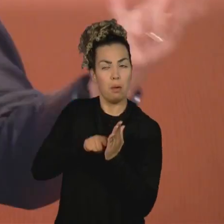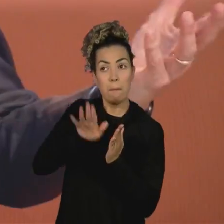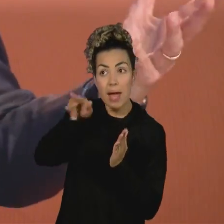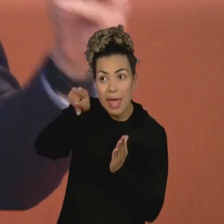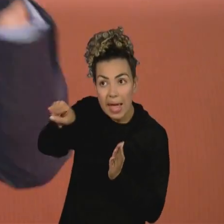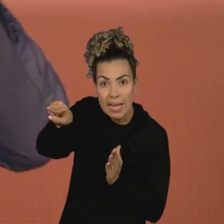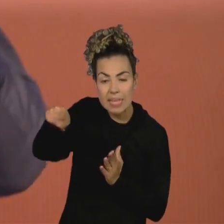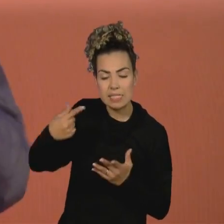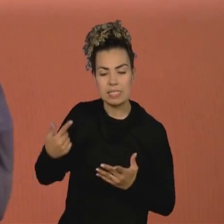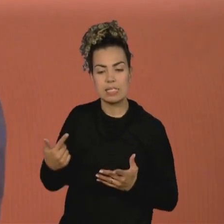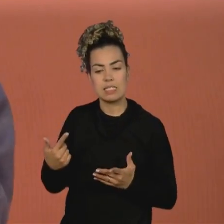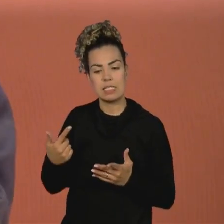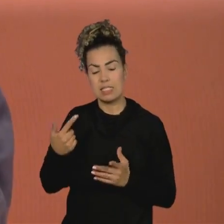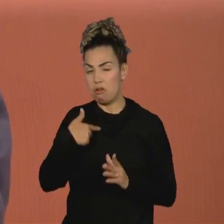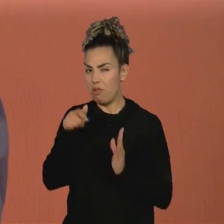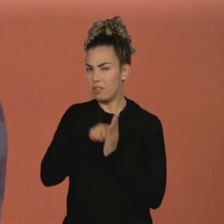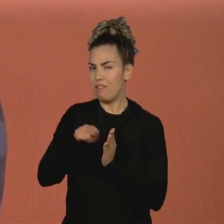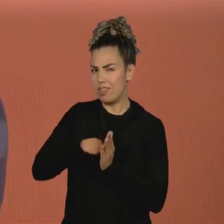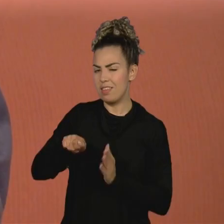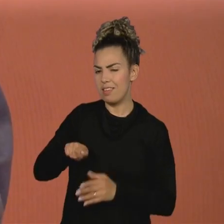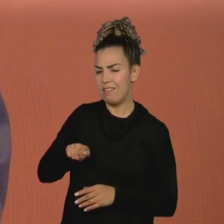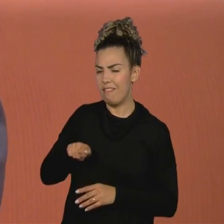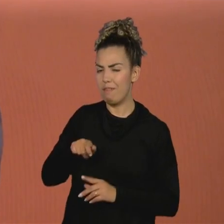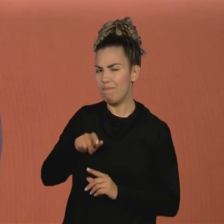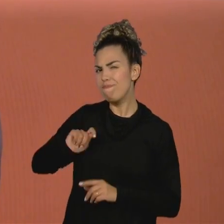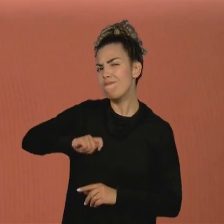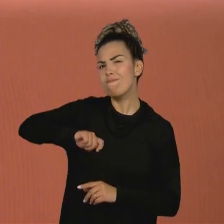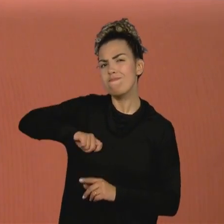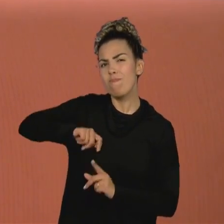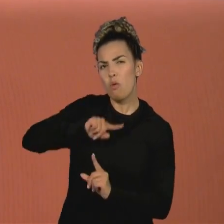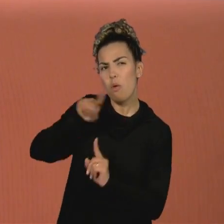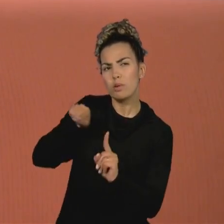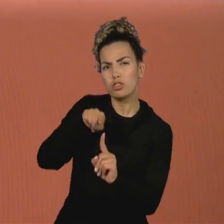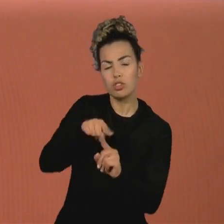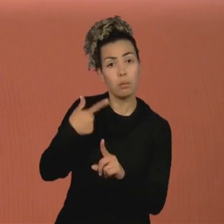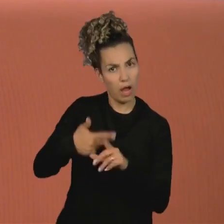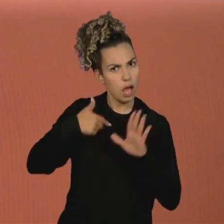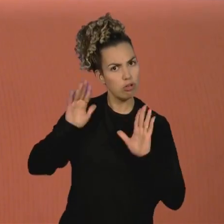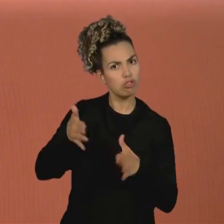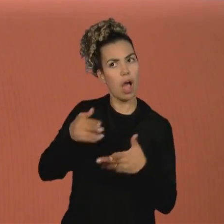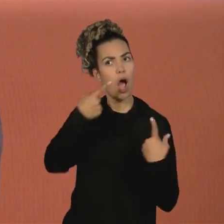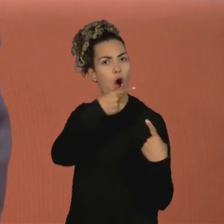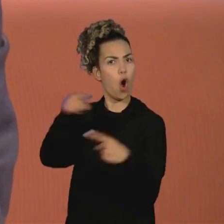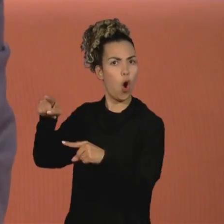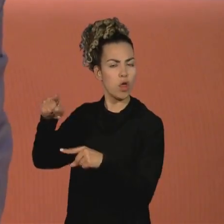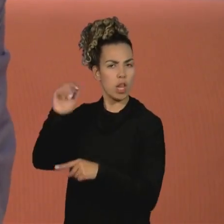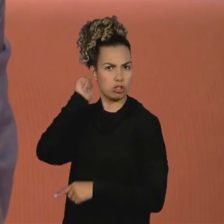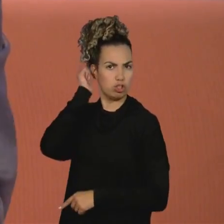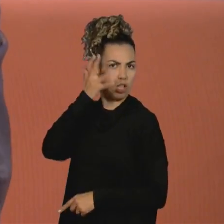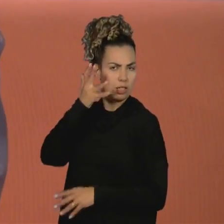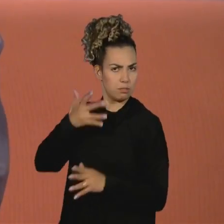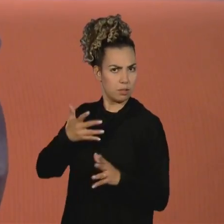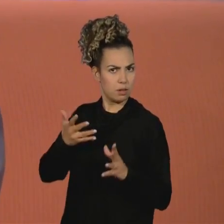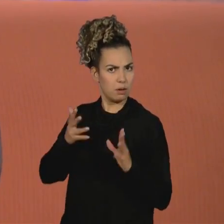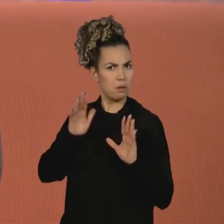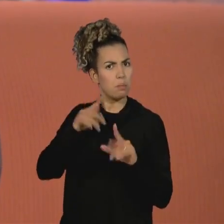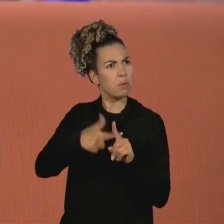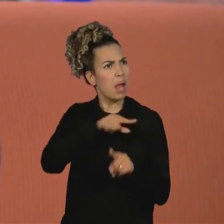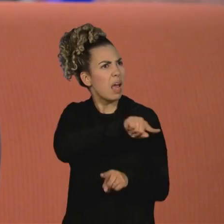dei muito tempo aula de Shakespeare e às vezes algumas pessoas têm um certo preconceito e acham que Shakespeare é uma coisa